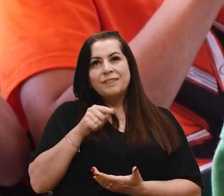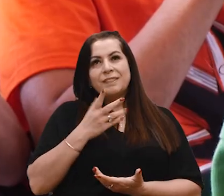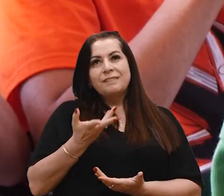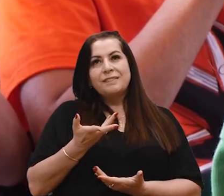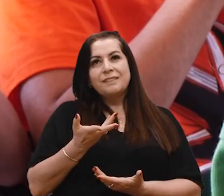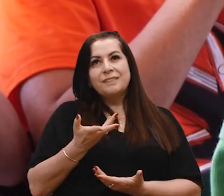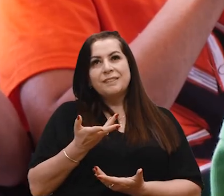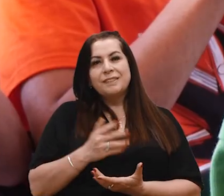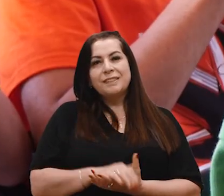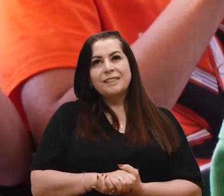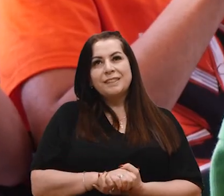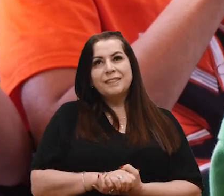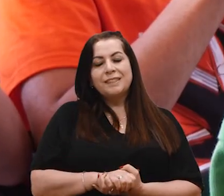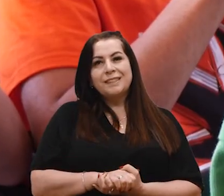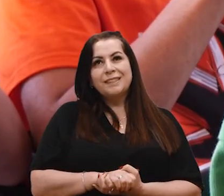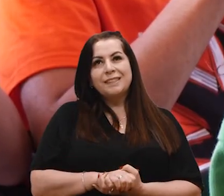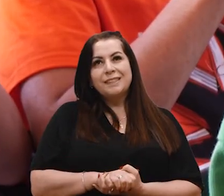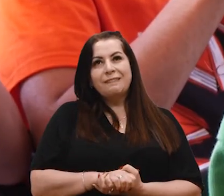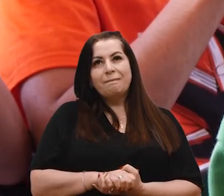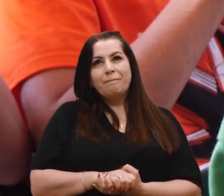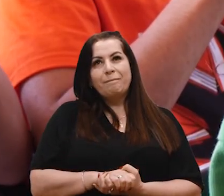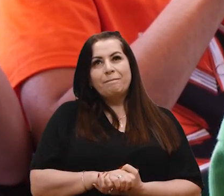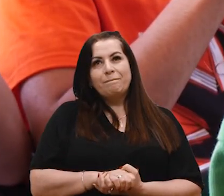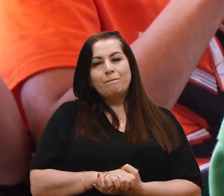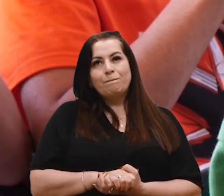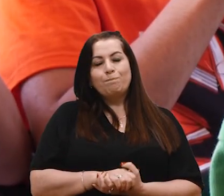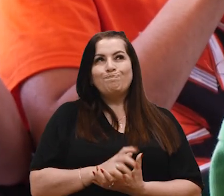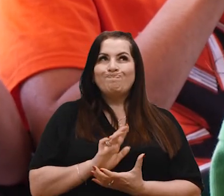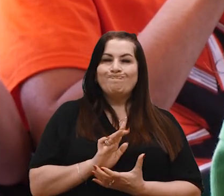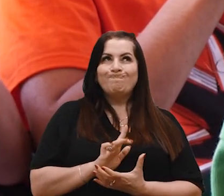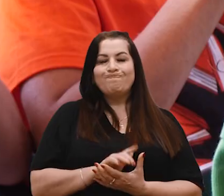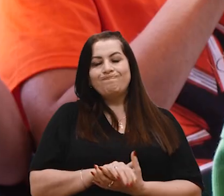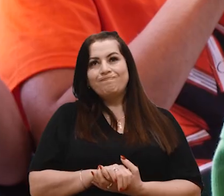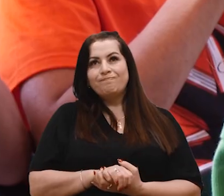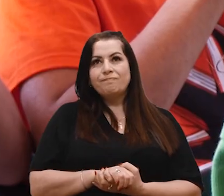Eu poderia dizer que